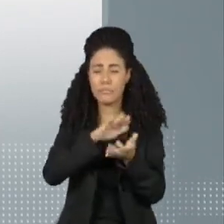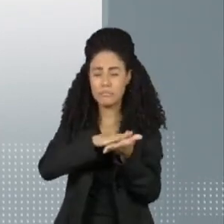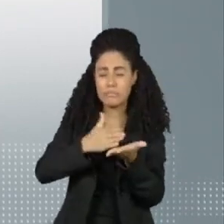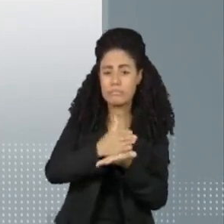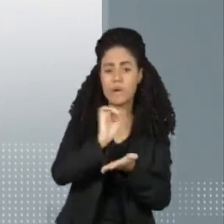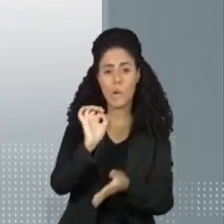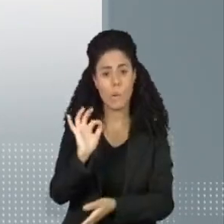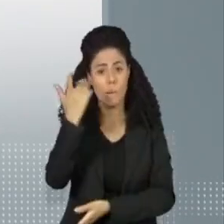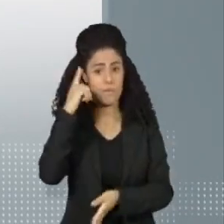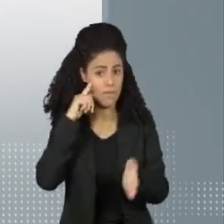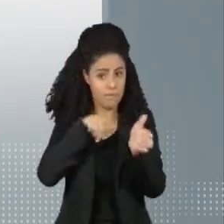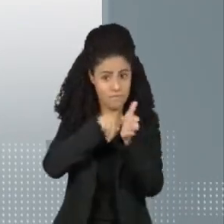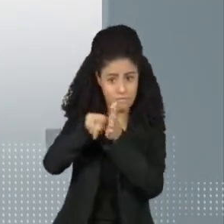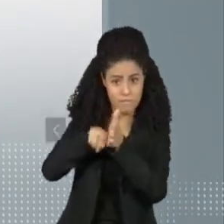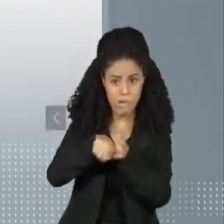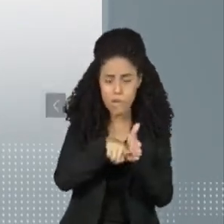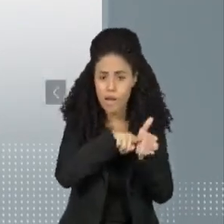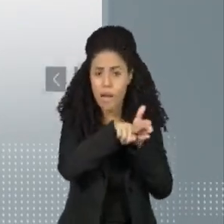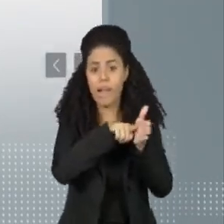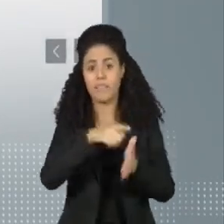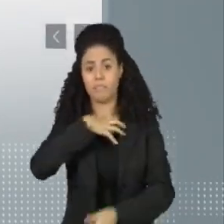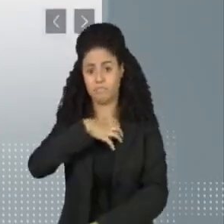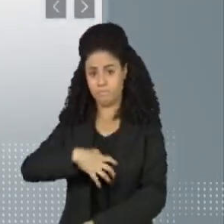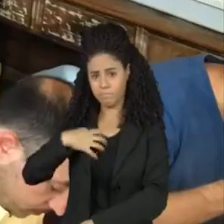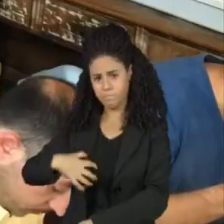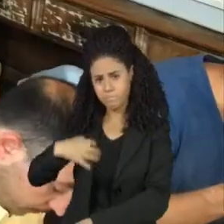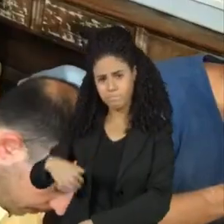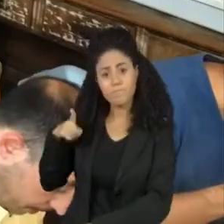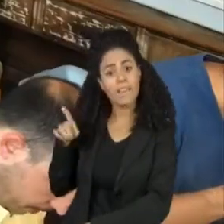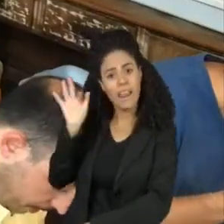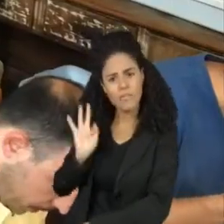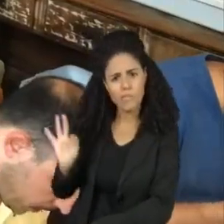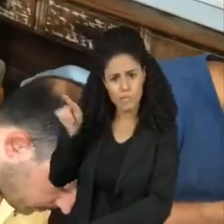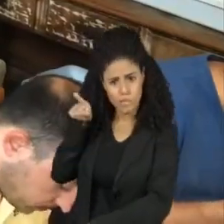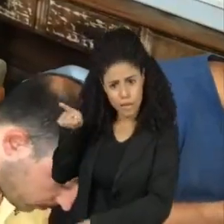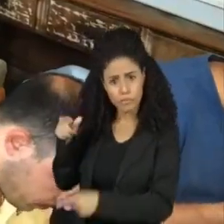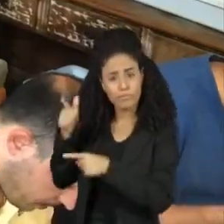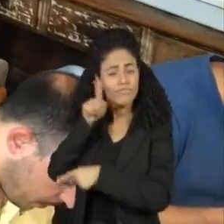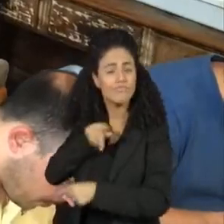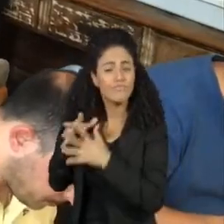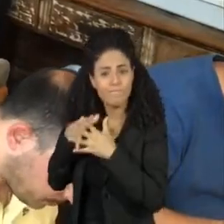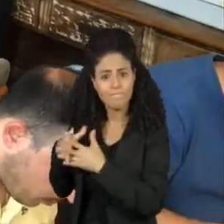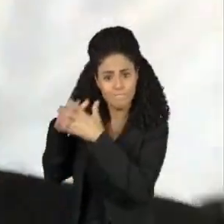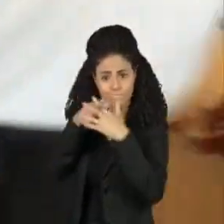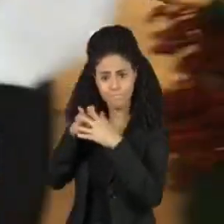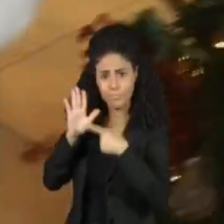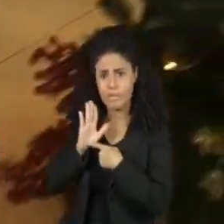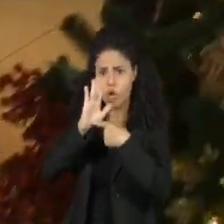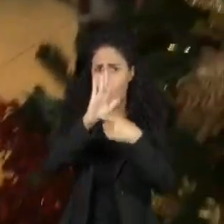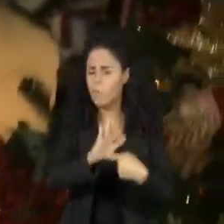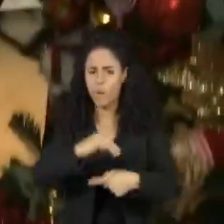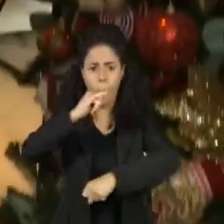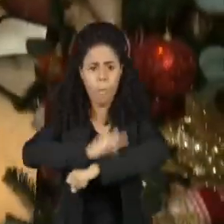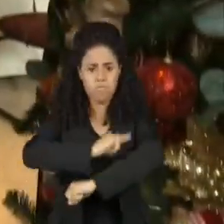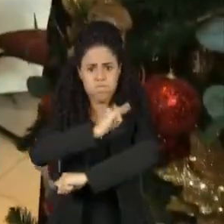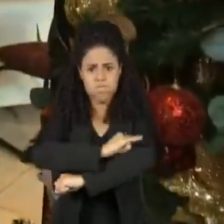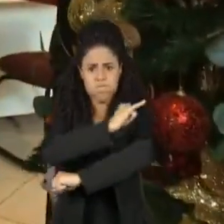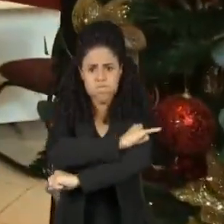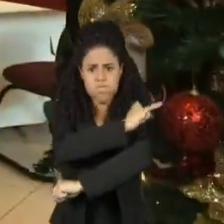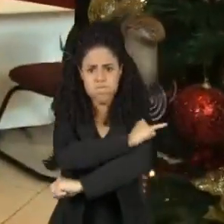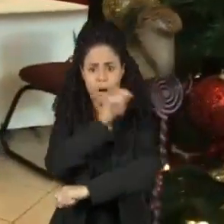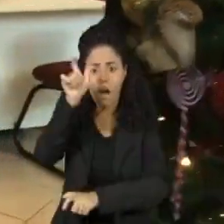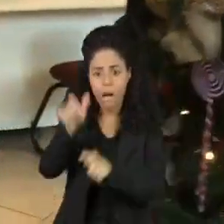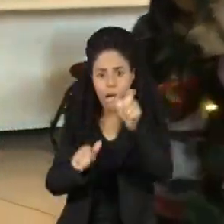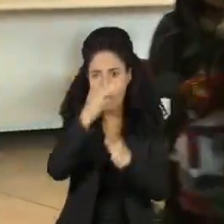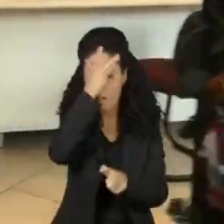estudo feito por pesquisadores da Universidade de Harvard, nos Estados Unidos, apontou aumento de risco para a obesidade em pessoas